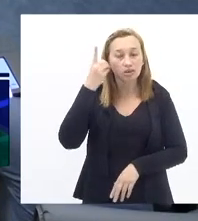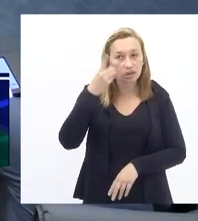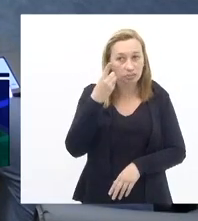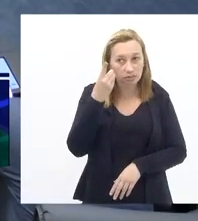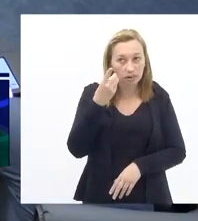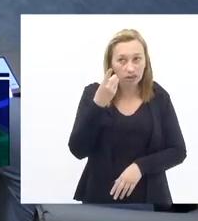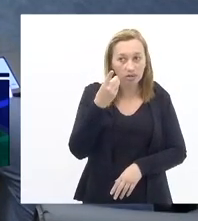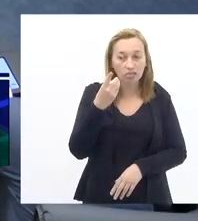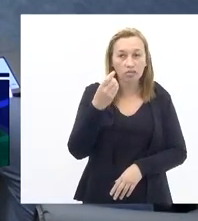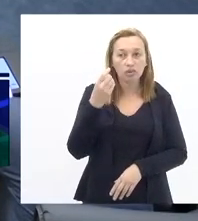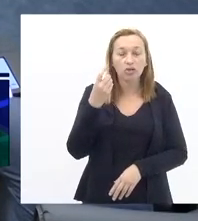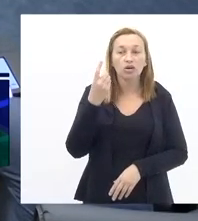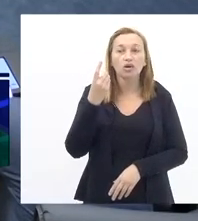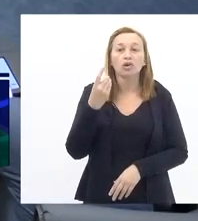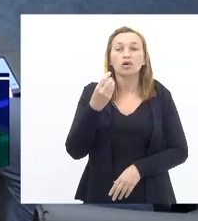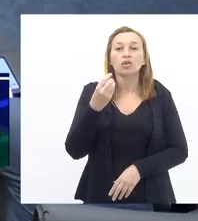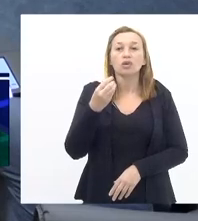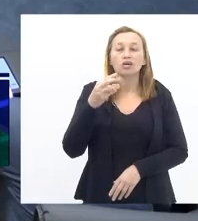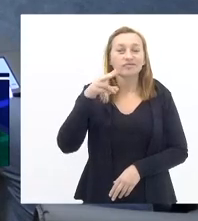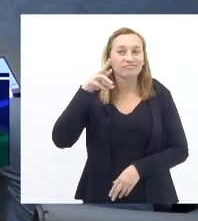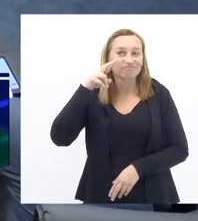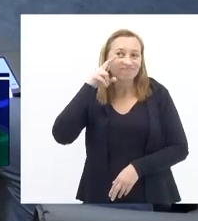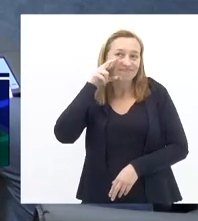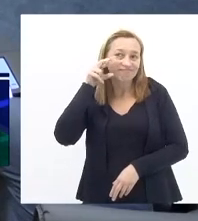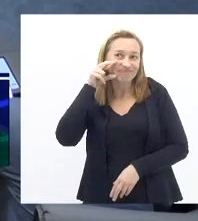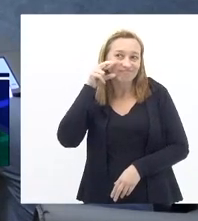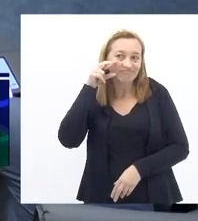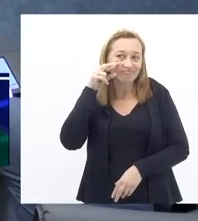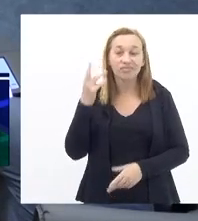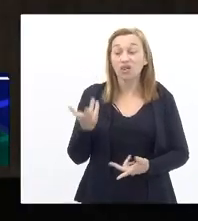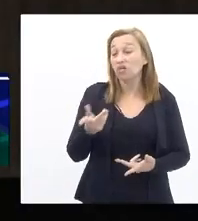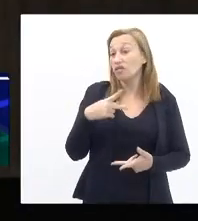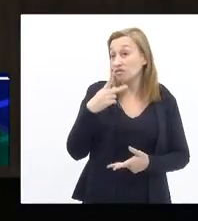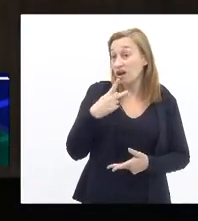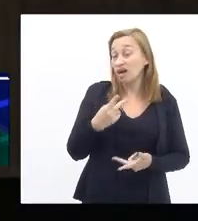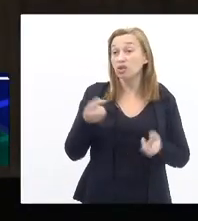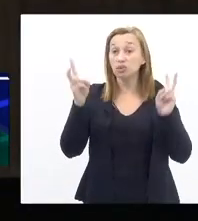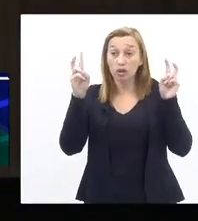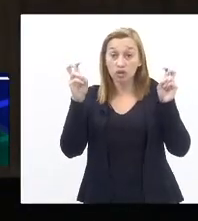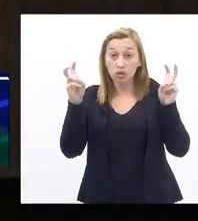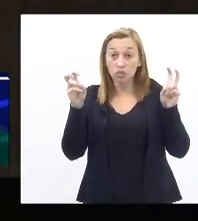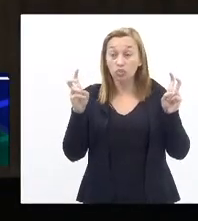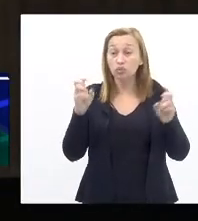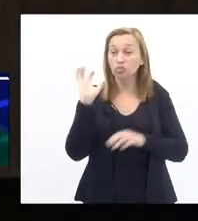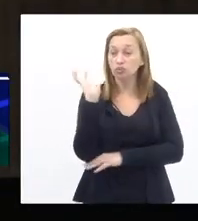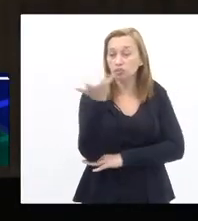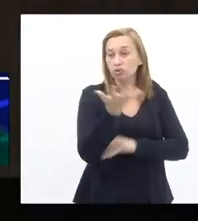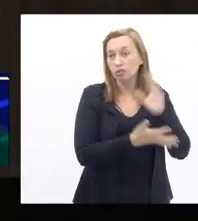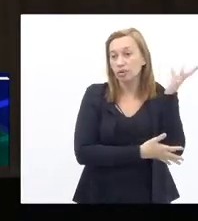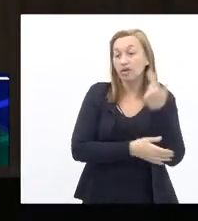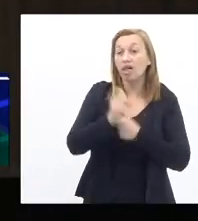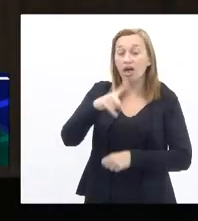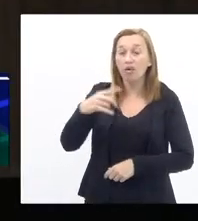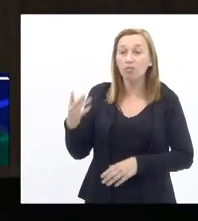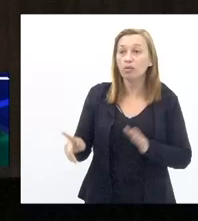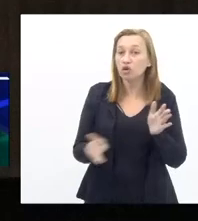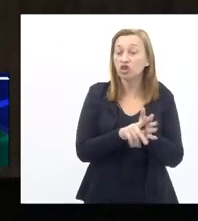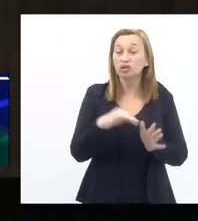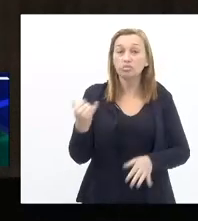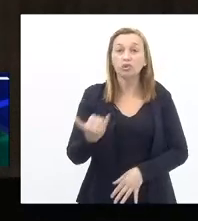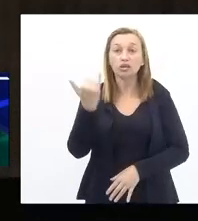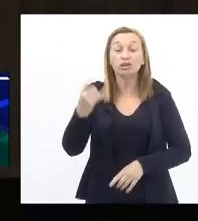Reis, que a essência do projeto, quando trata da questão do meio ambiente, é um projeto muito